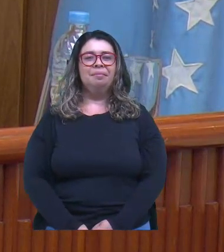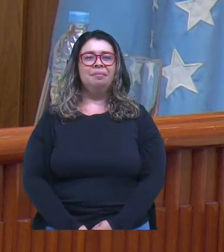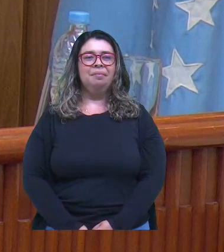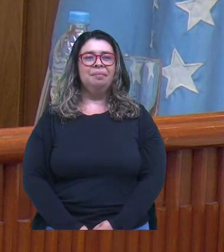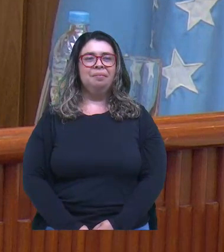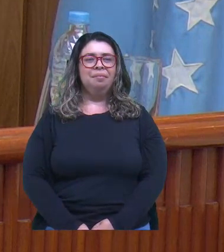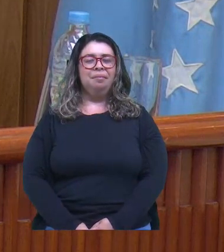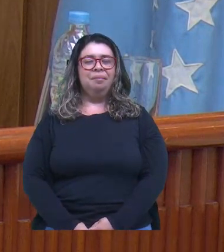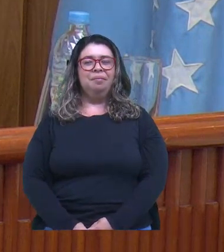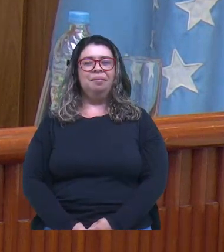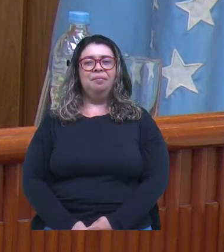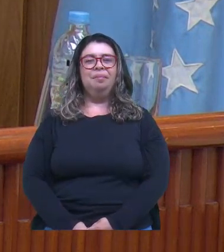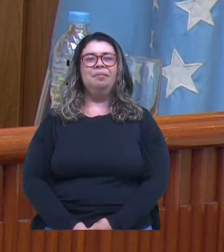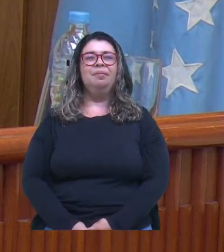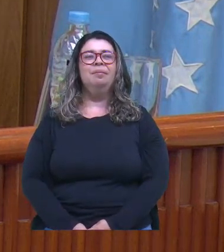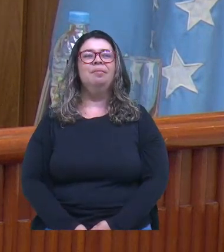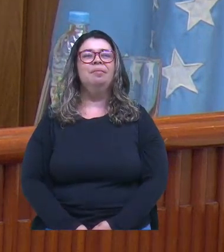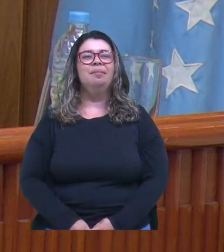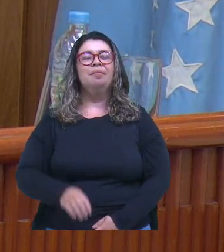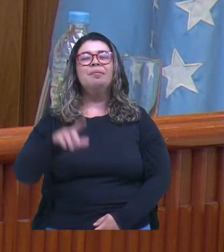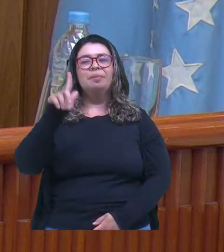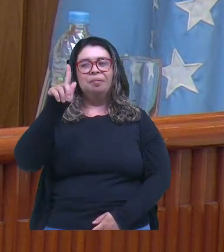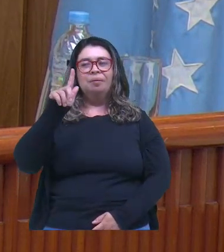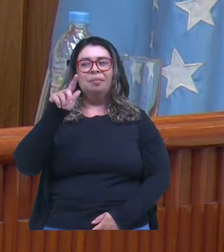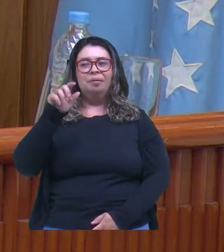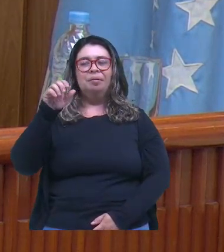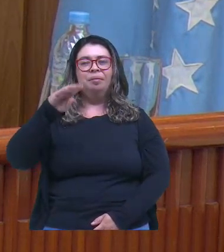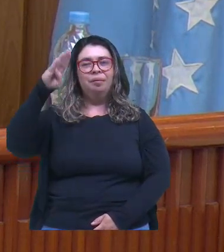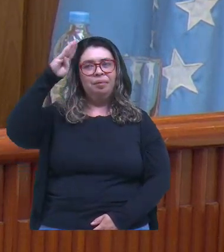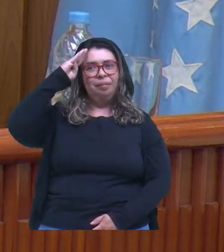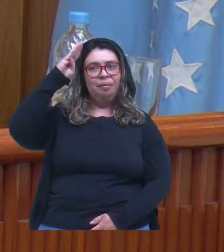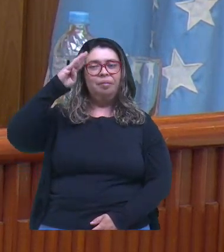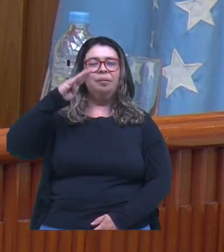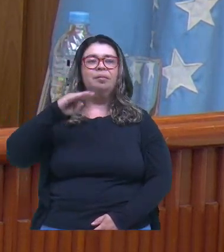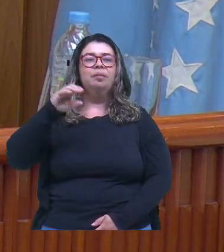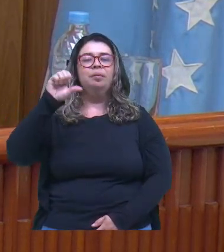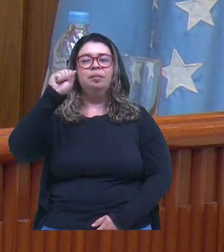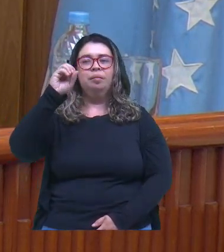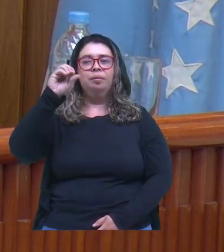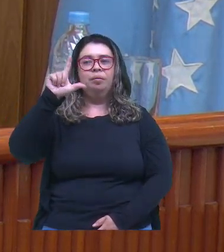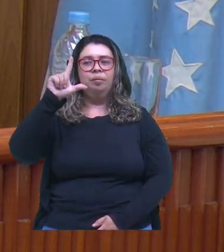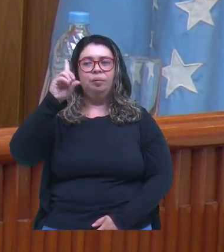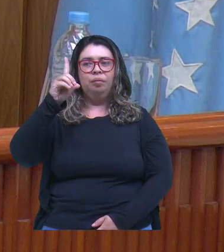Soldado PM Gabriel também quer falar, por favor, tenha maldade.